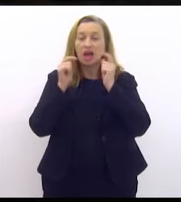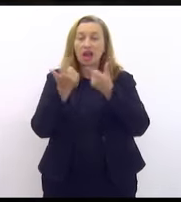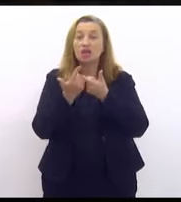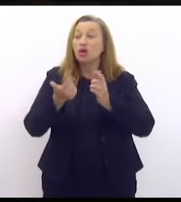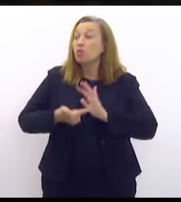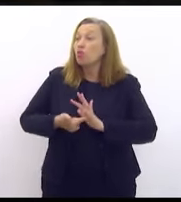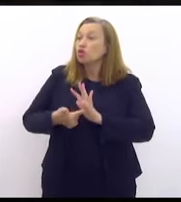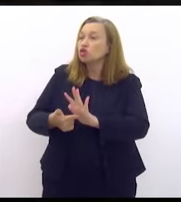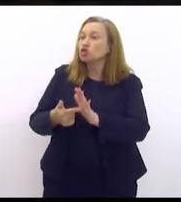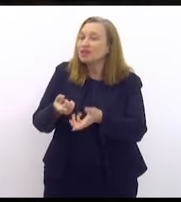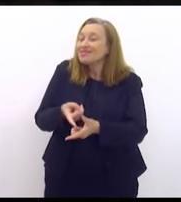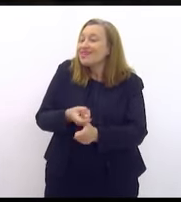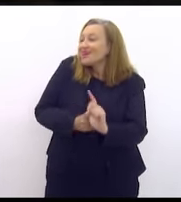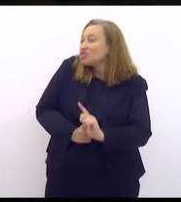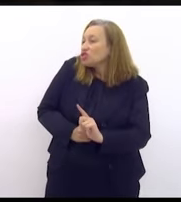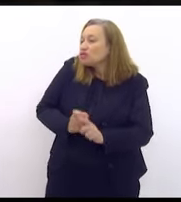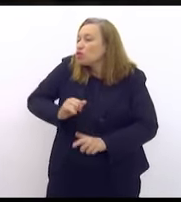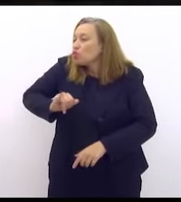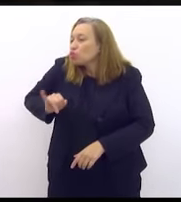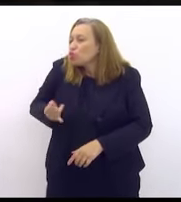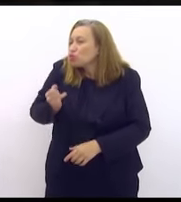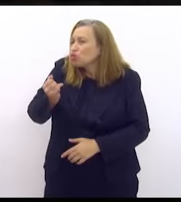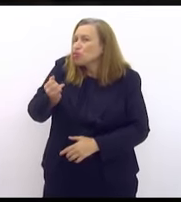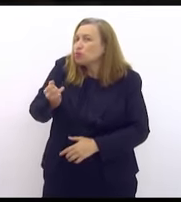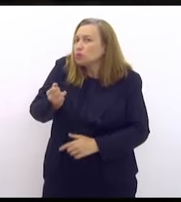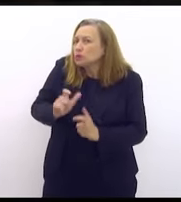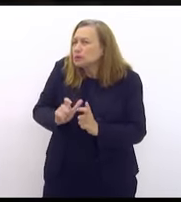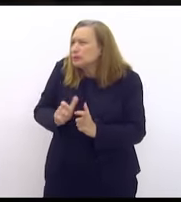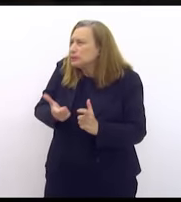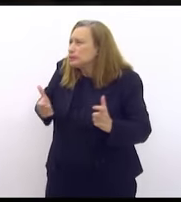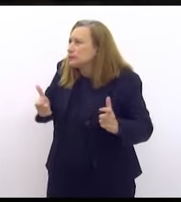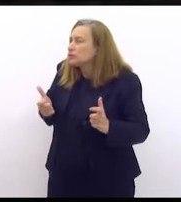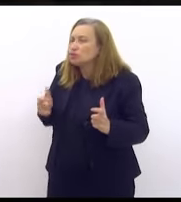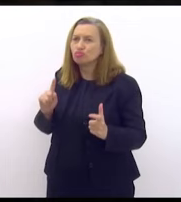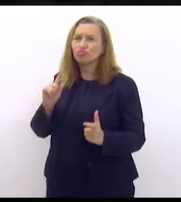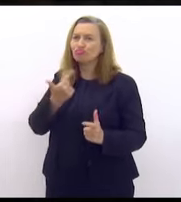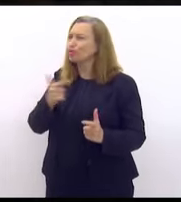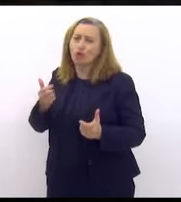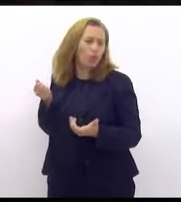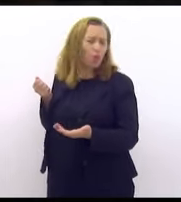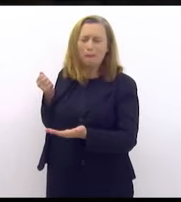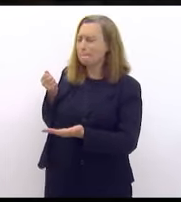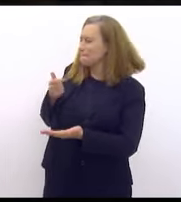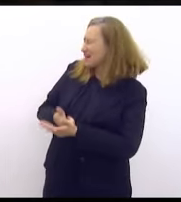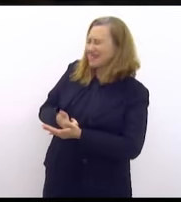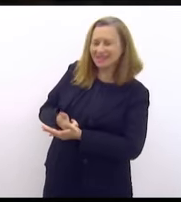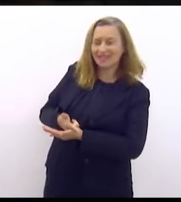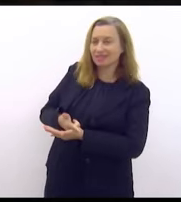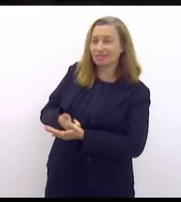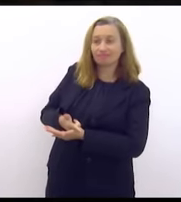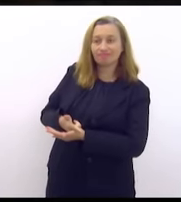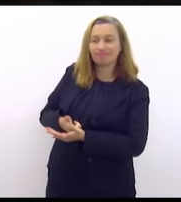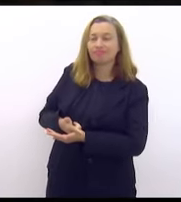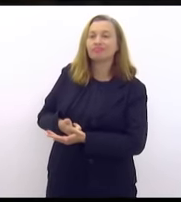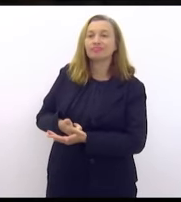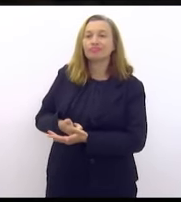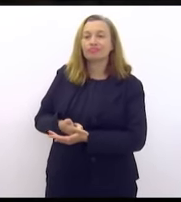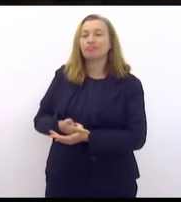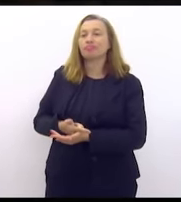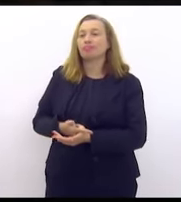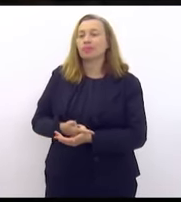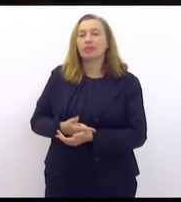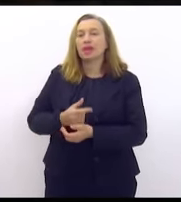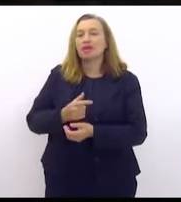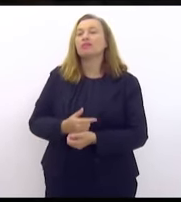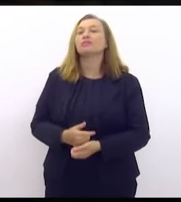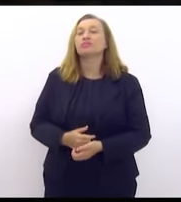que a nossa dívida com esse juro extorsivo é impagável e, por via de consequência, o regime de